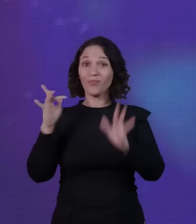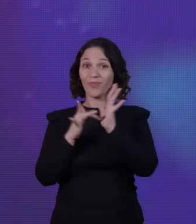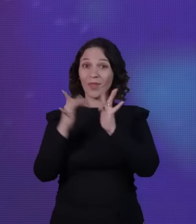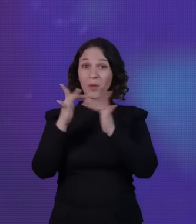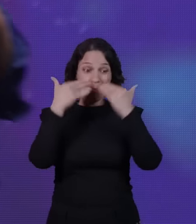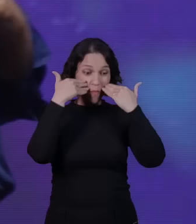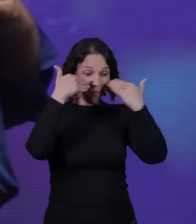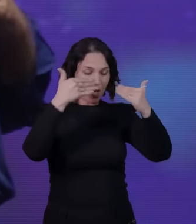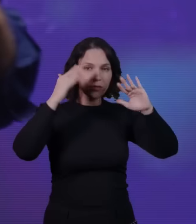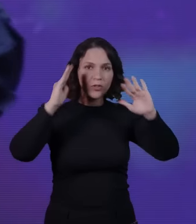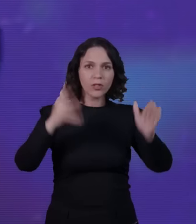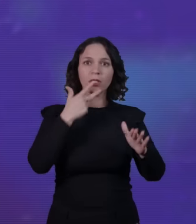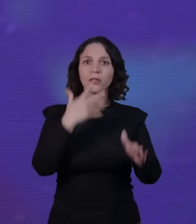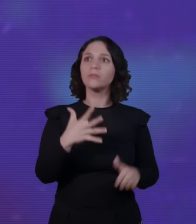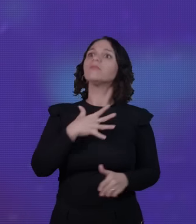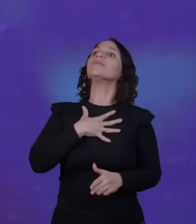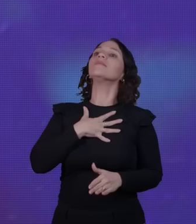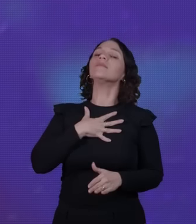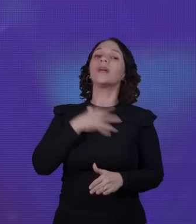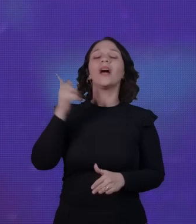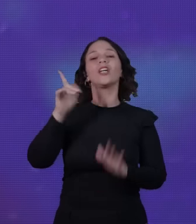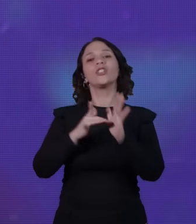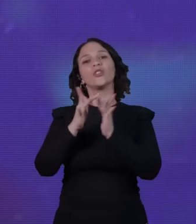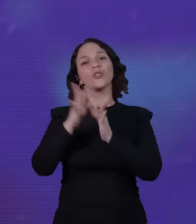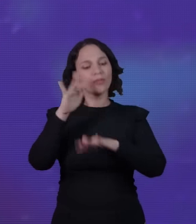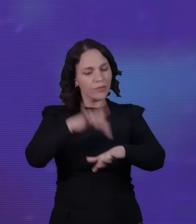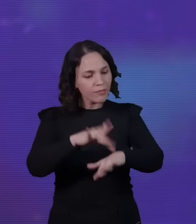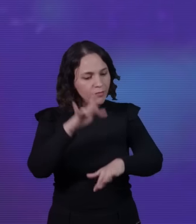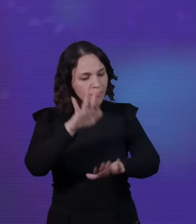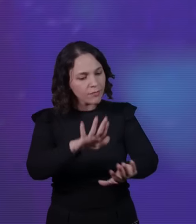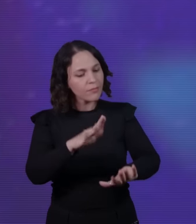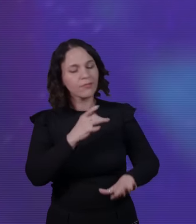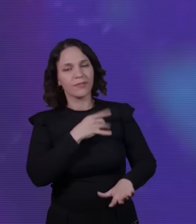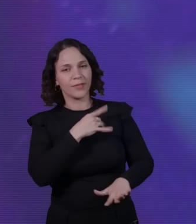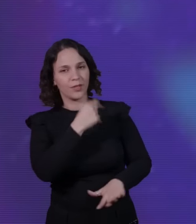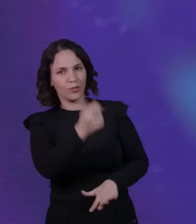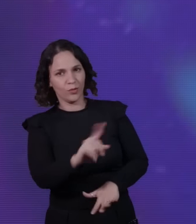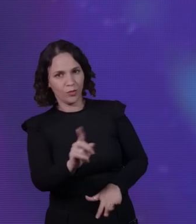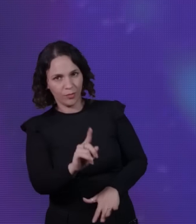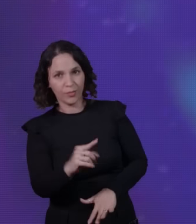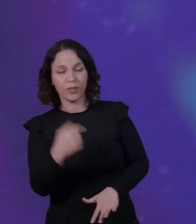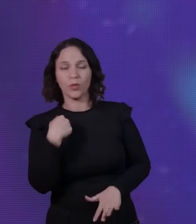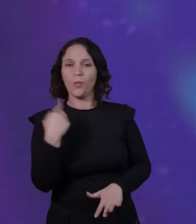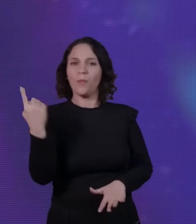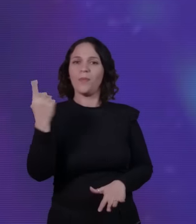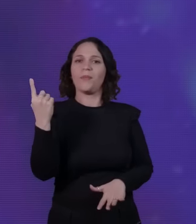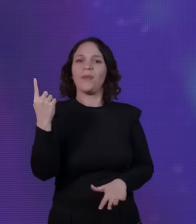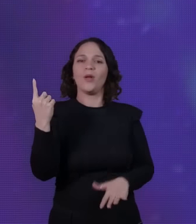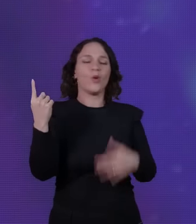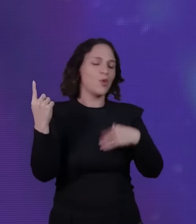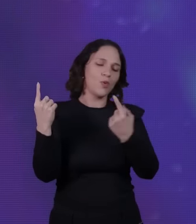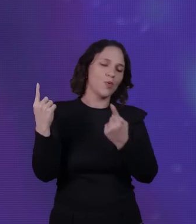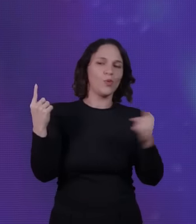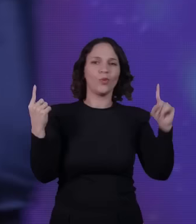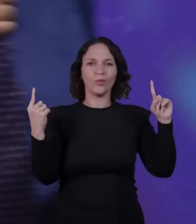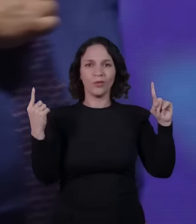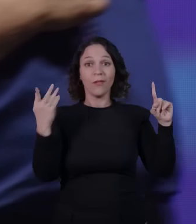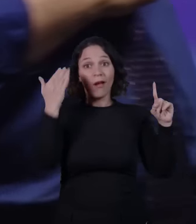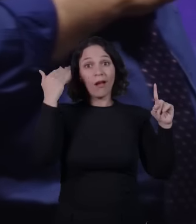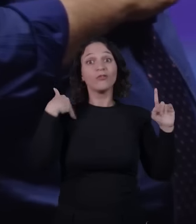cai como morto. E Jesus toca nele e fala, não temas. Eu sou o primeiro e o último. Eu sou aquele que